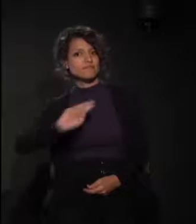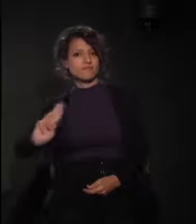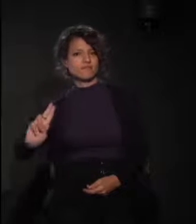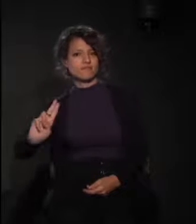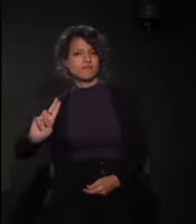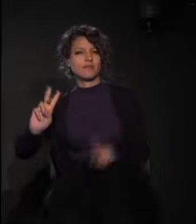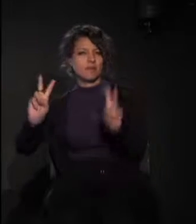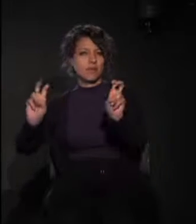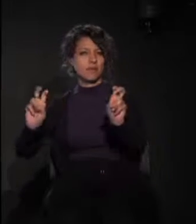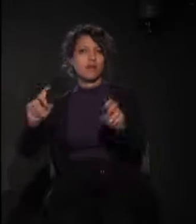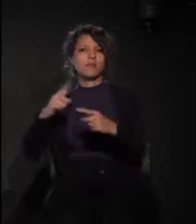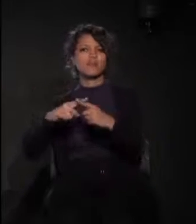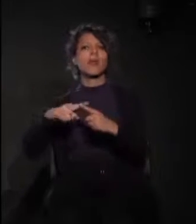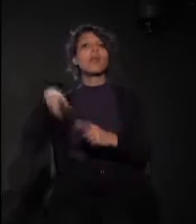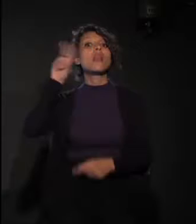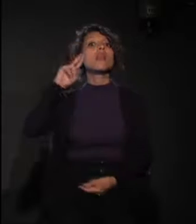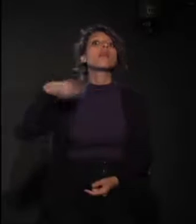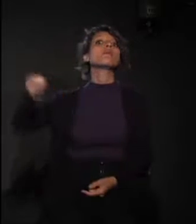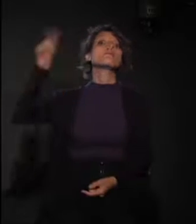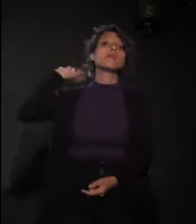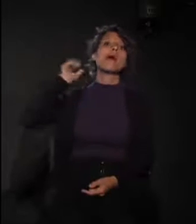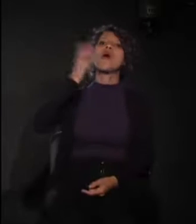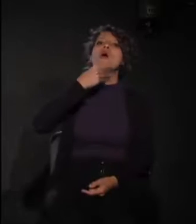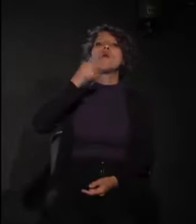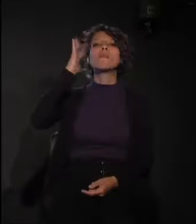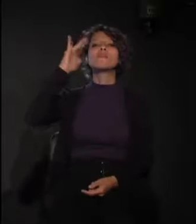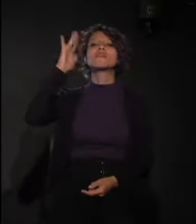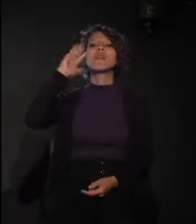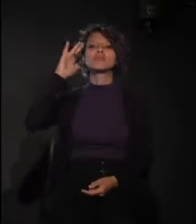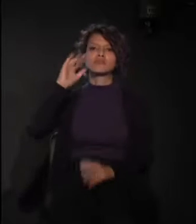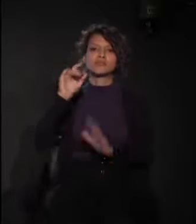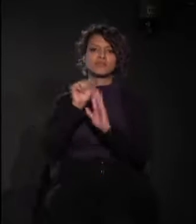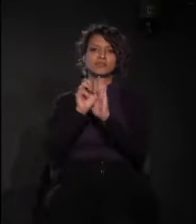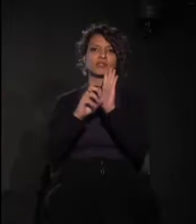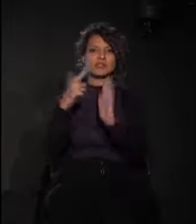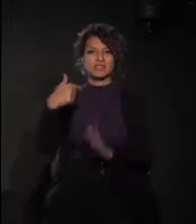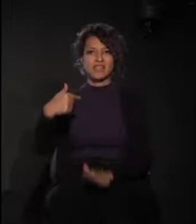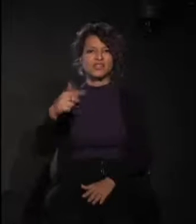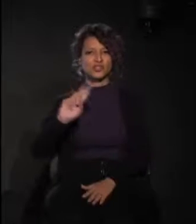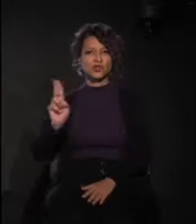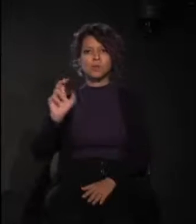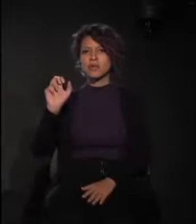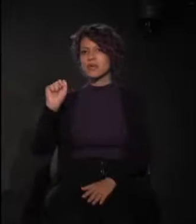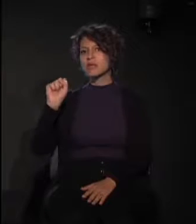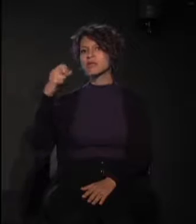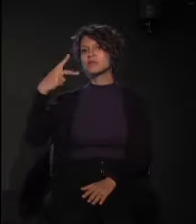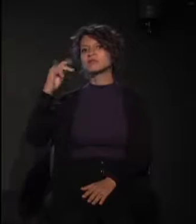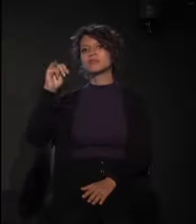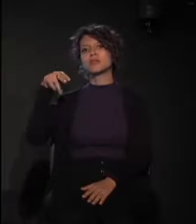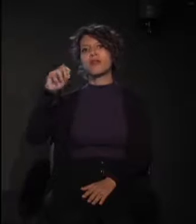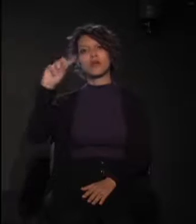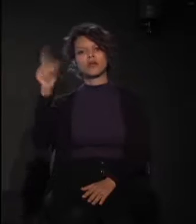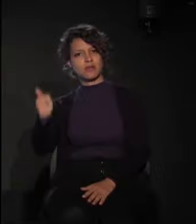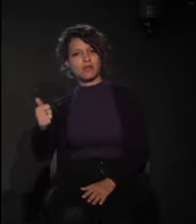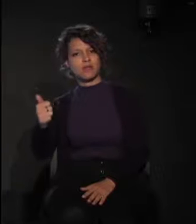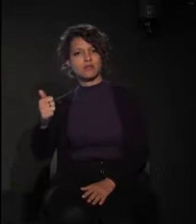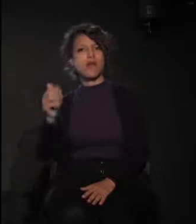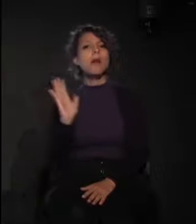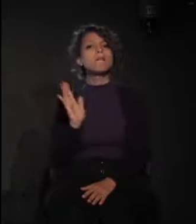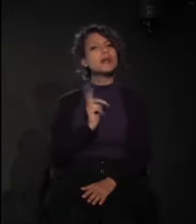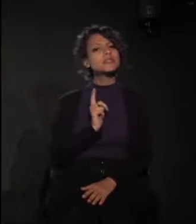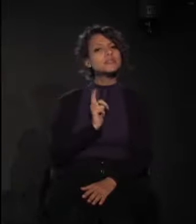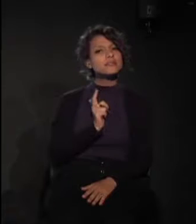para o filósofo do século 17 espinosa mas é interessante que aqui umas uma espécie de espinha